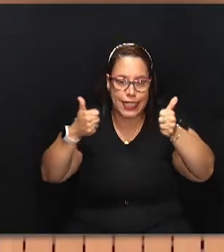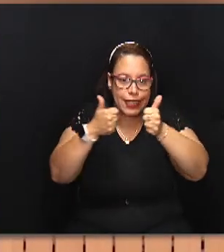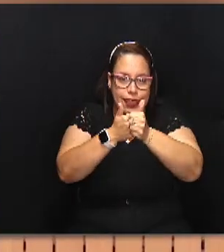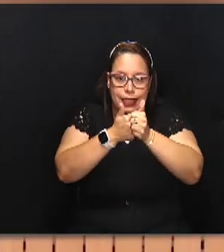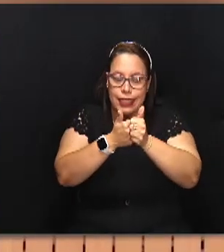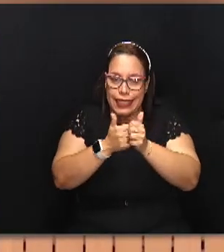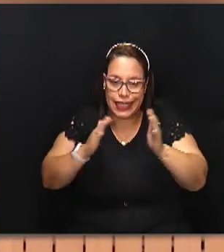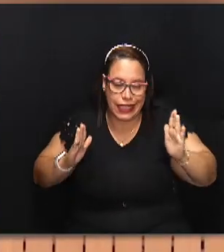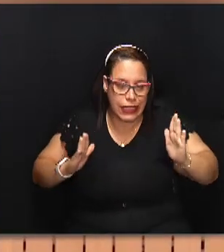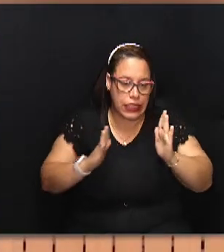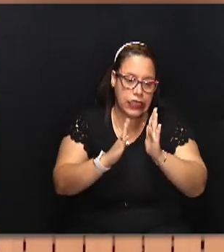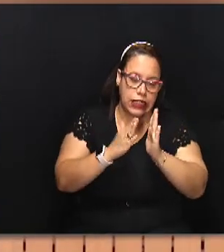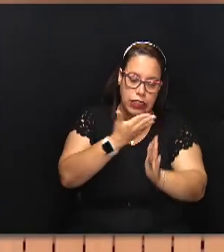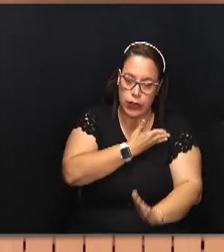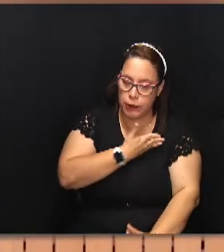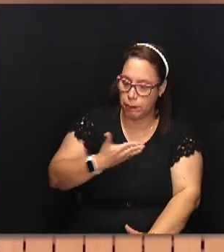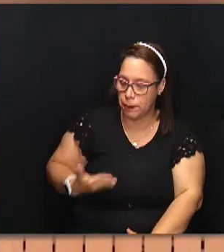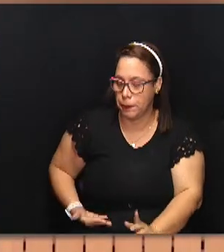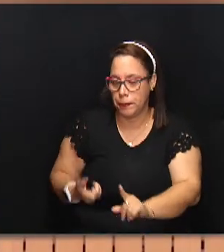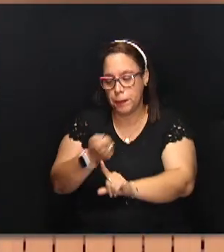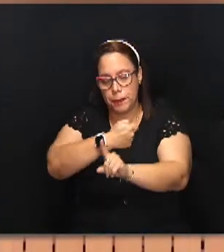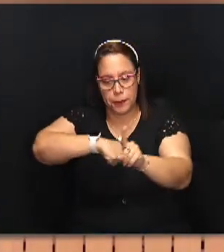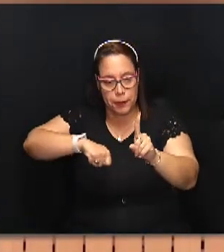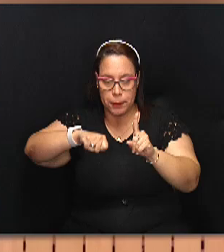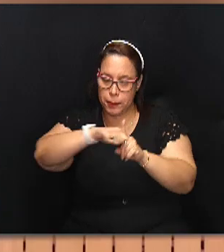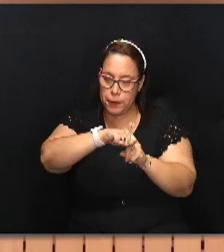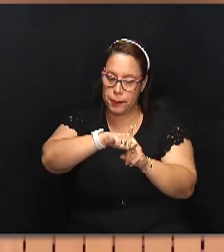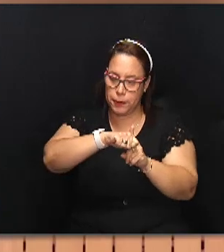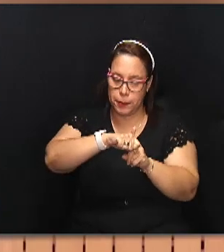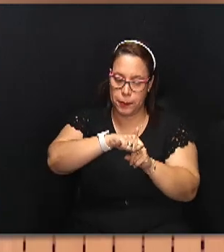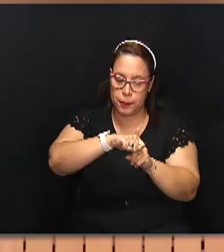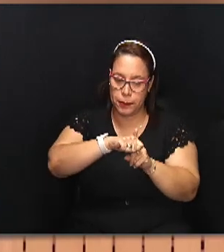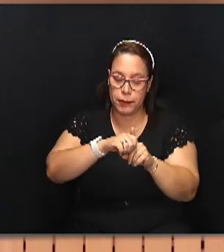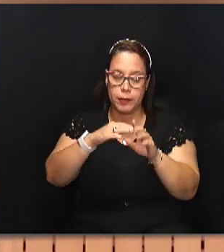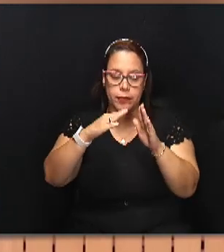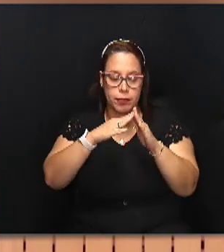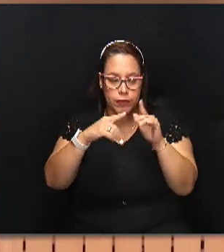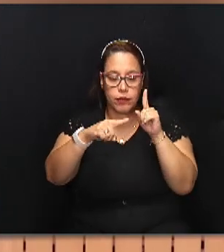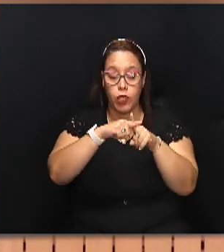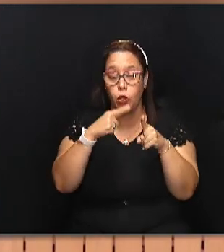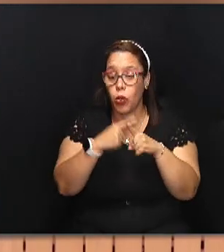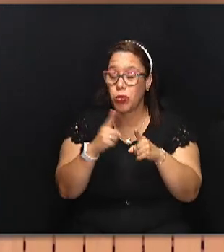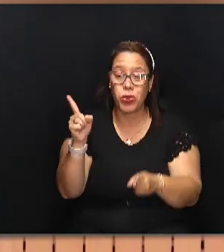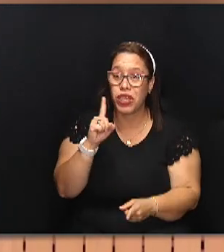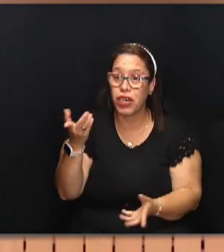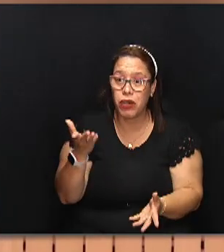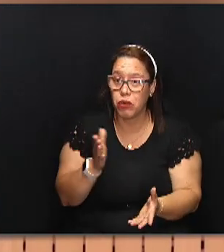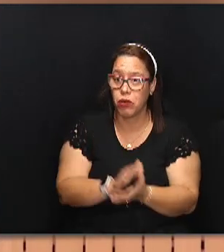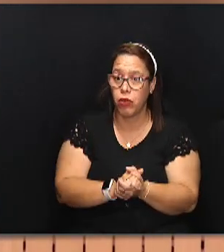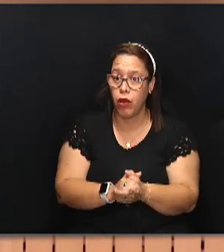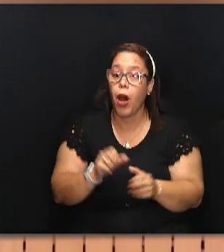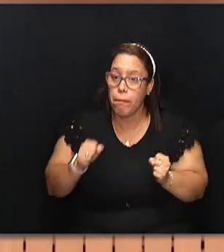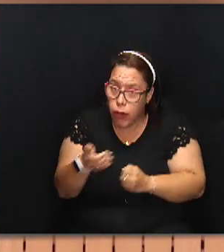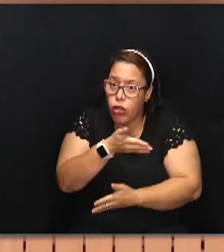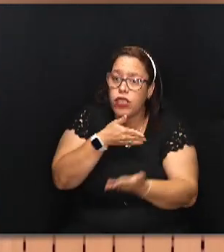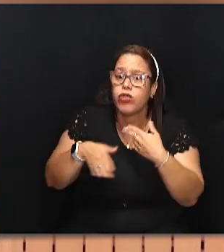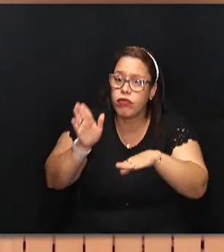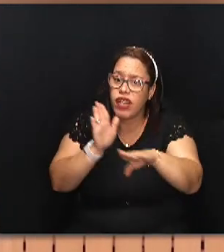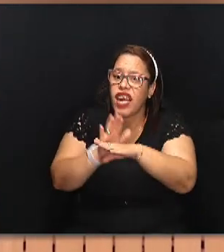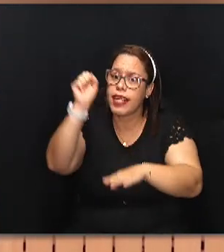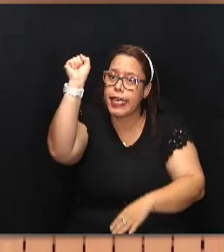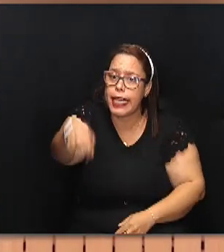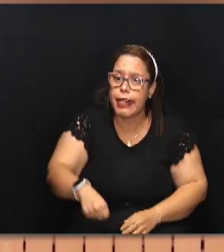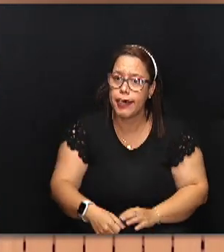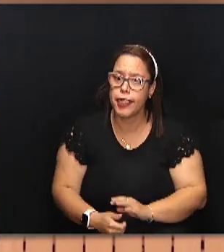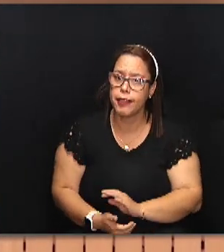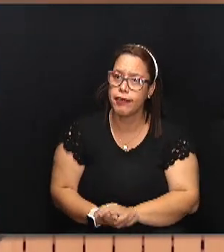órgãos públicos, a sociedade de maneira geral, as igrejas, por que não, podem colaborar muito com isso, que